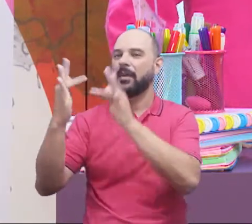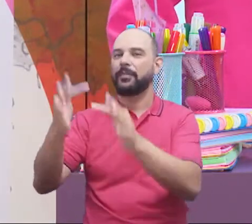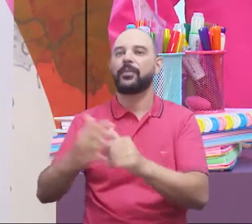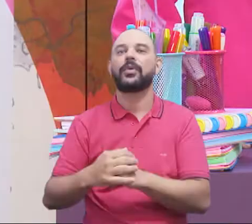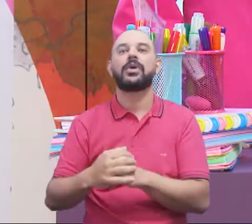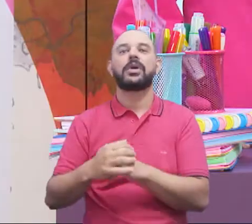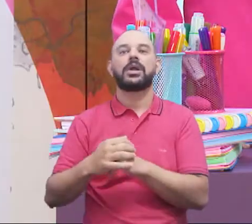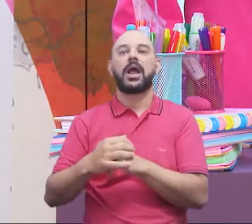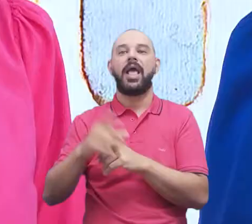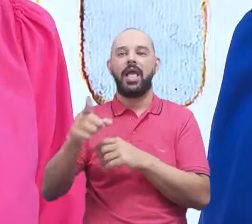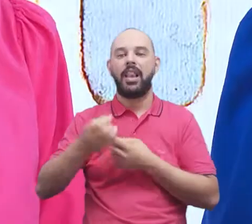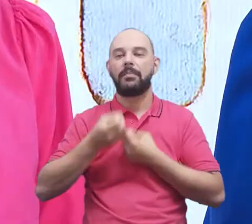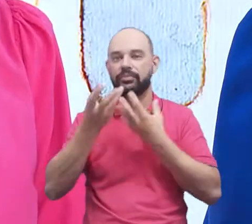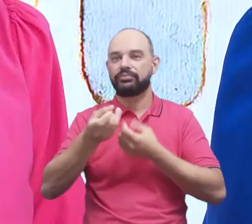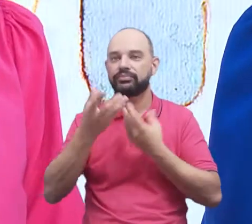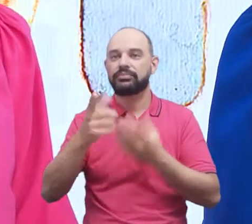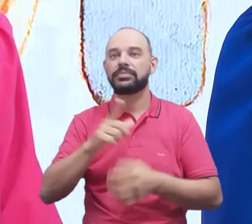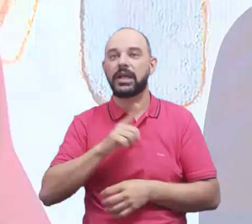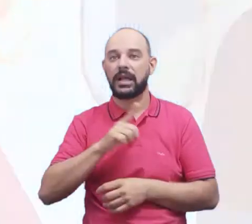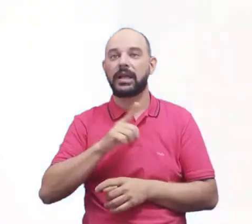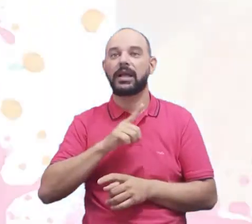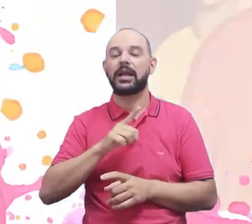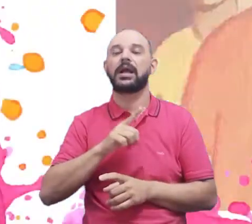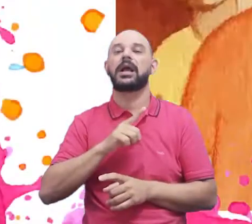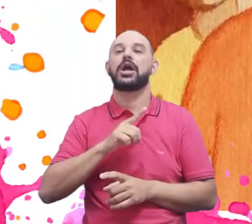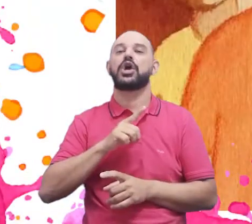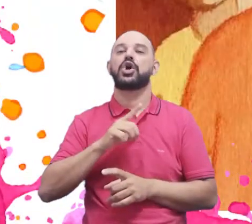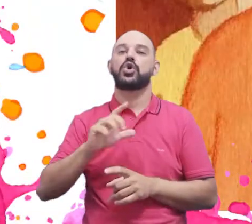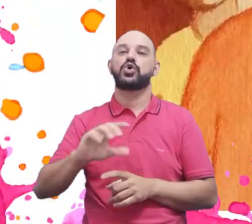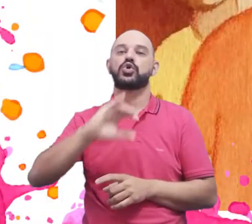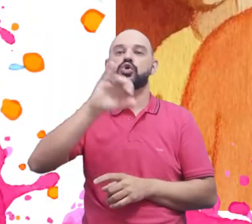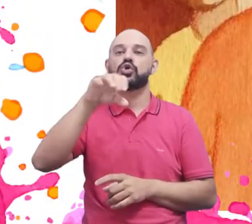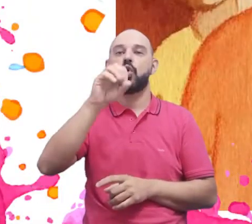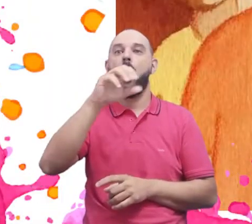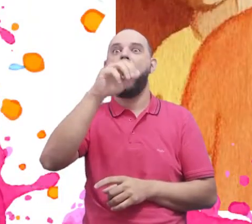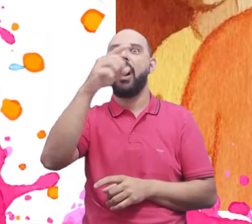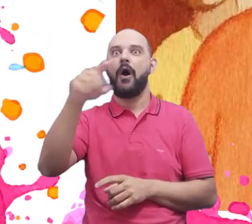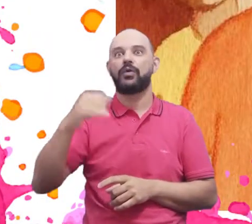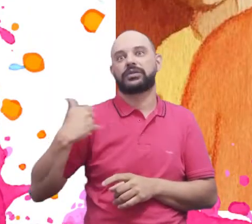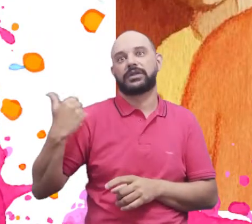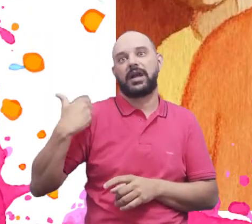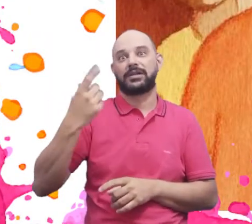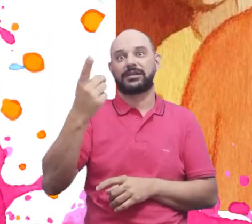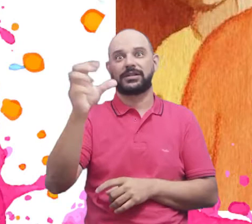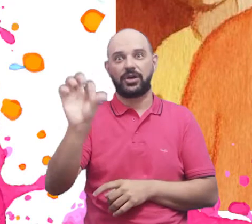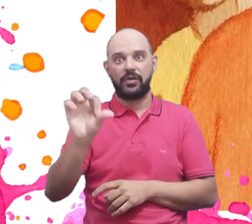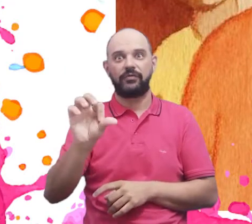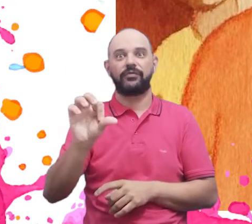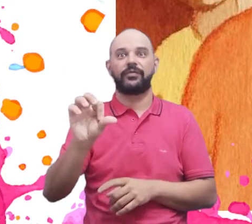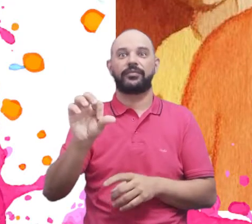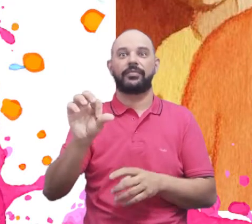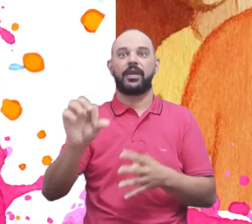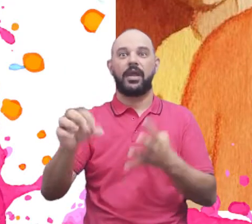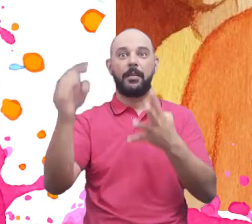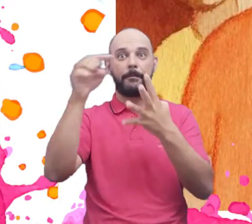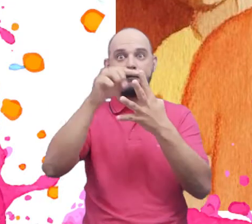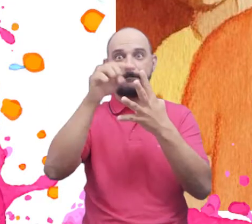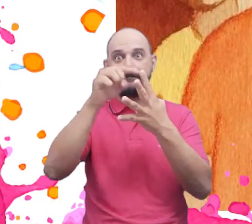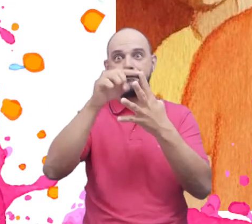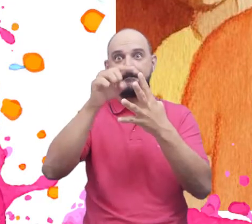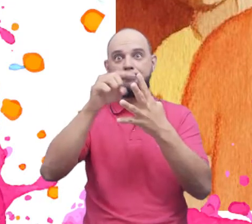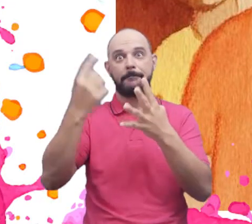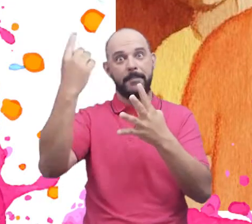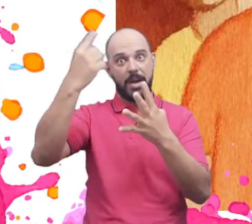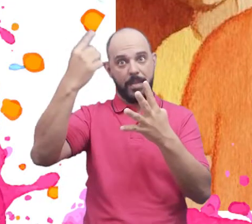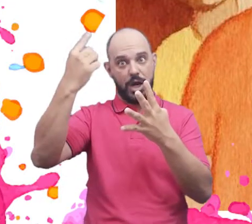budista recontada por ela. O João da Água tinha 19 anos e era o filho mais velho de